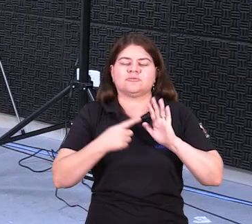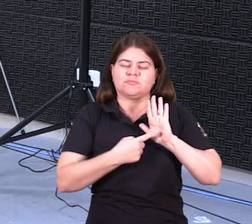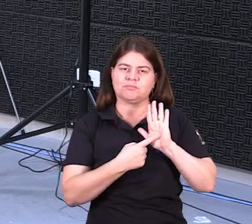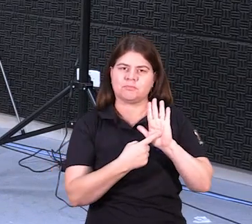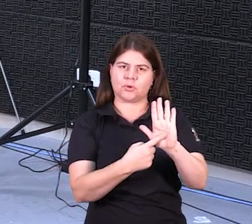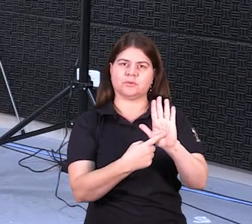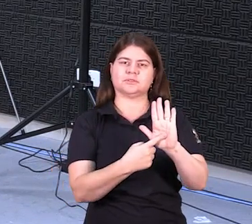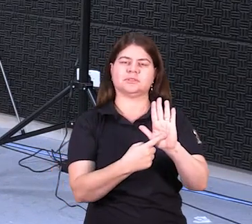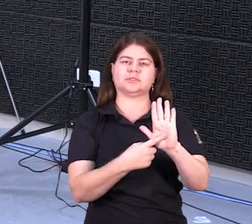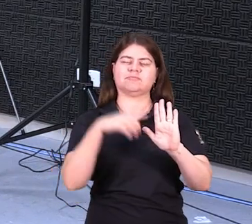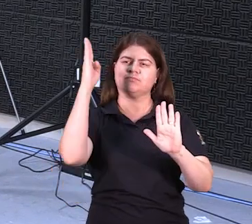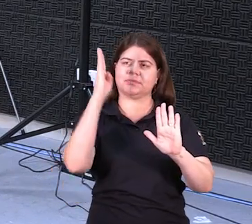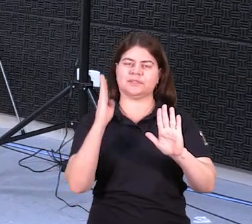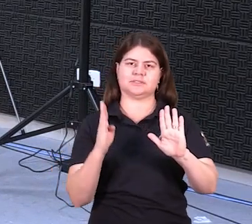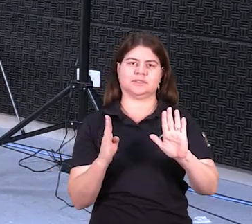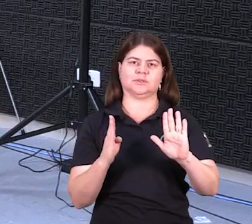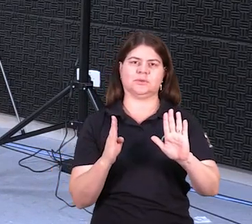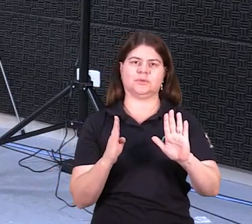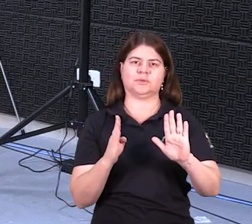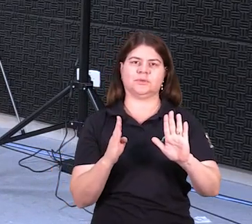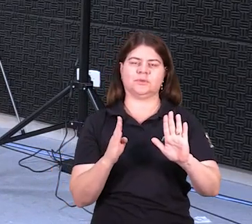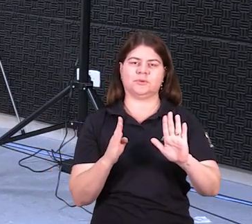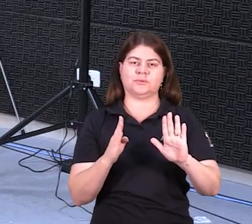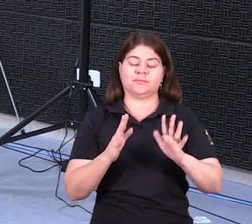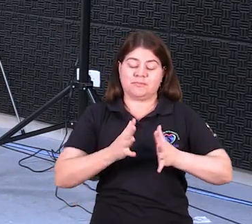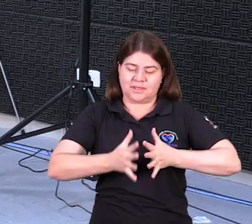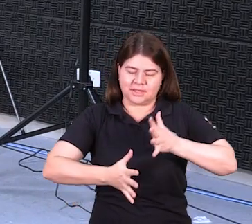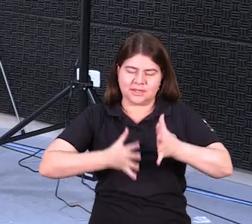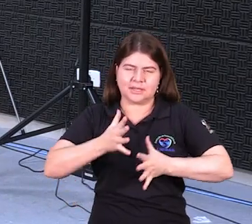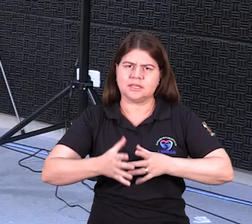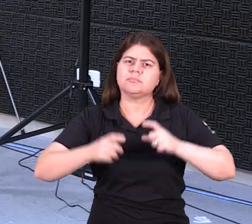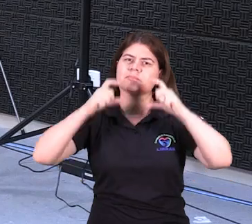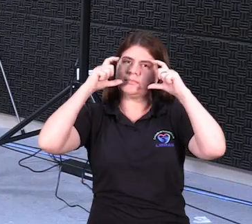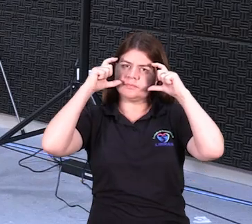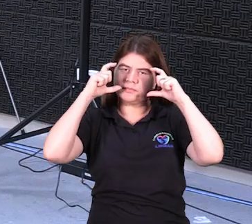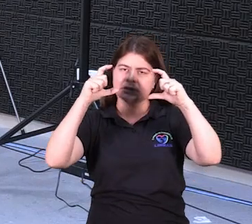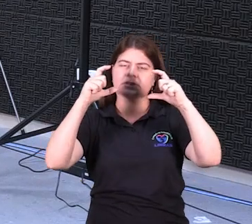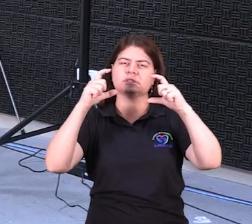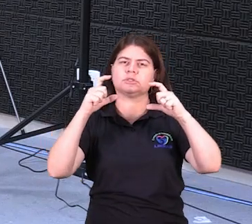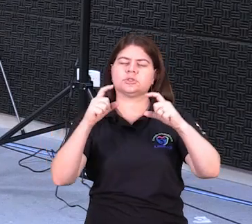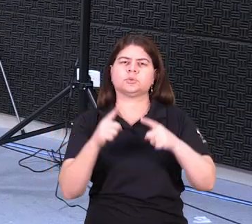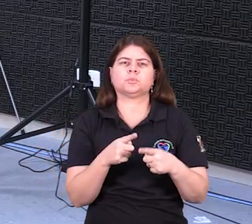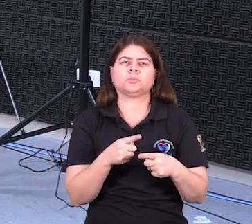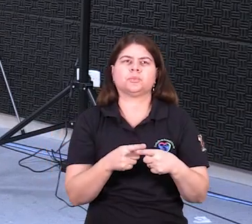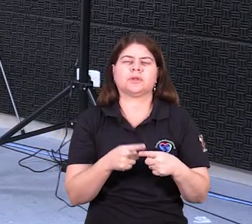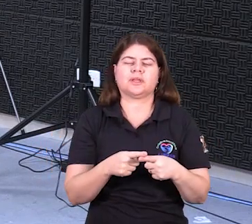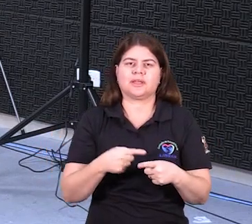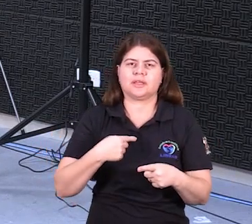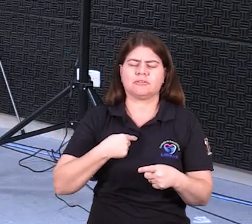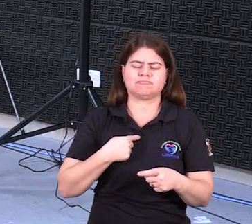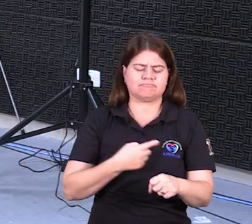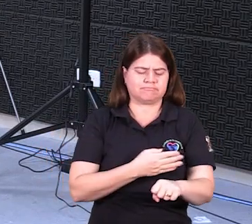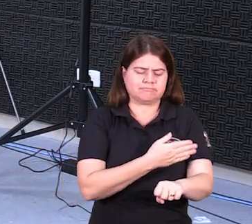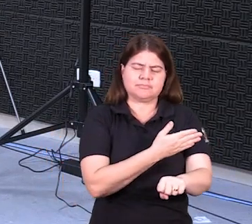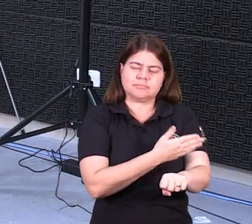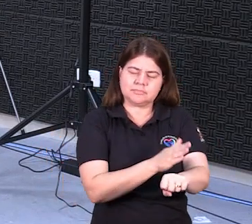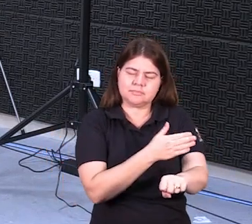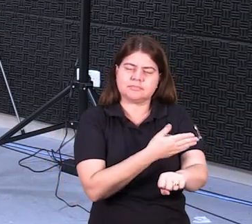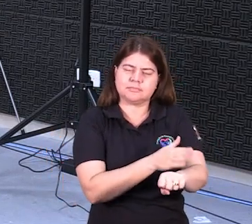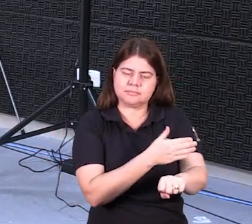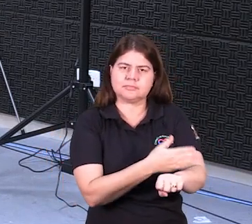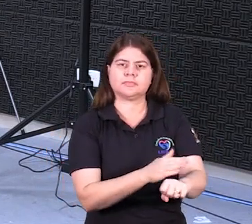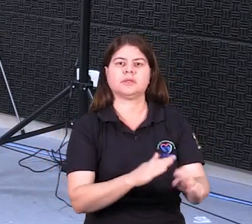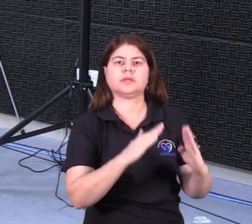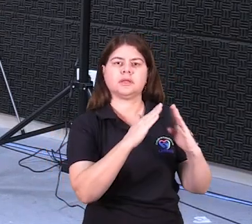que é o Brasil. E você fazer isso em Libras é muito interessante, porque, por exemplo, eu estava treinando em casa, né, para fazer